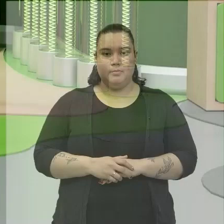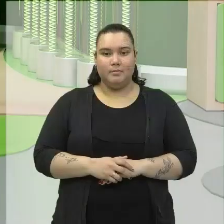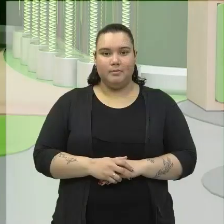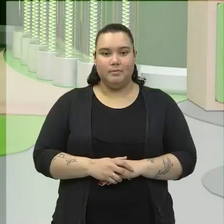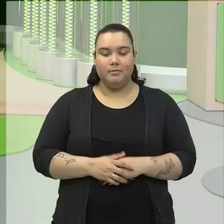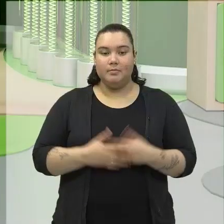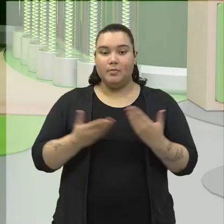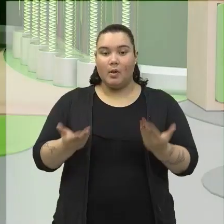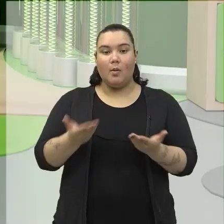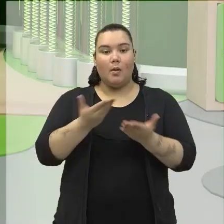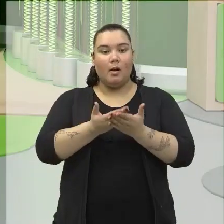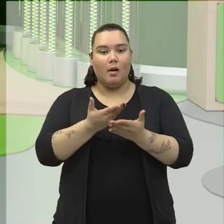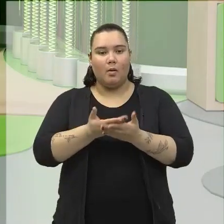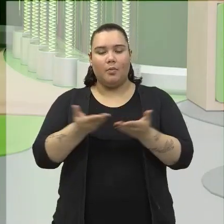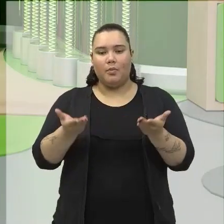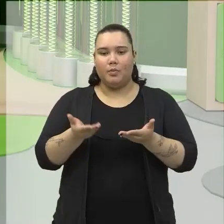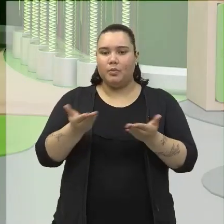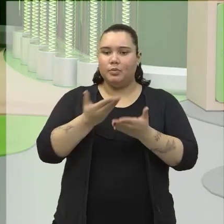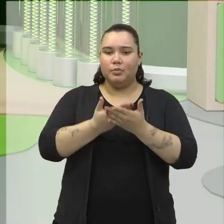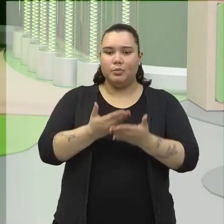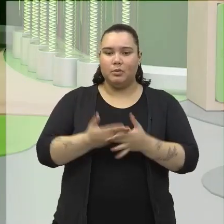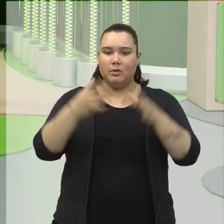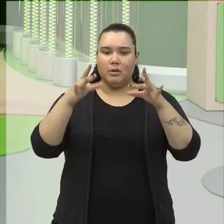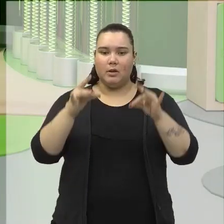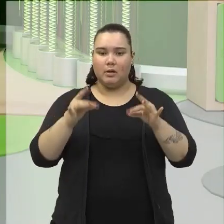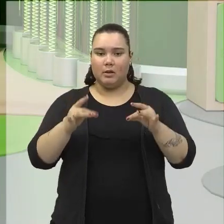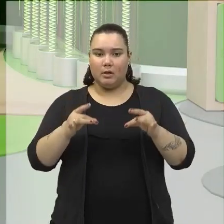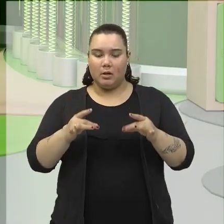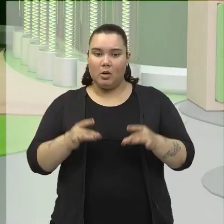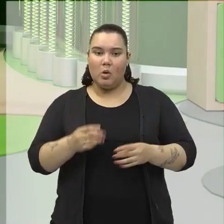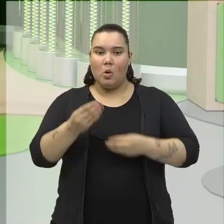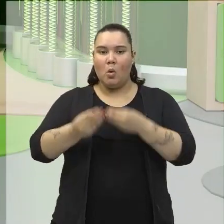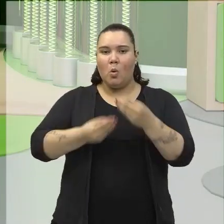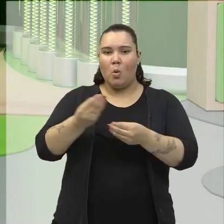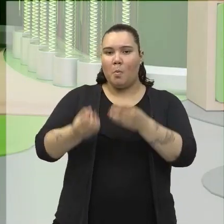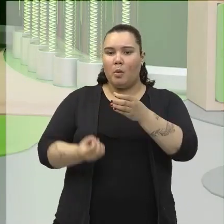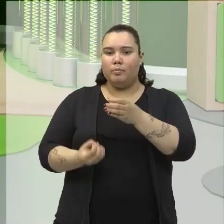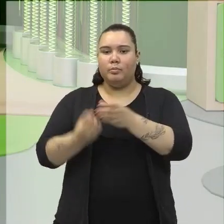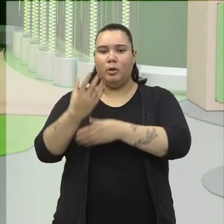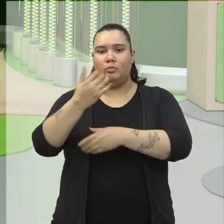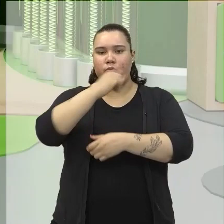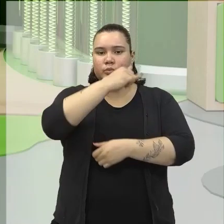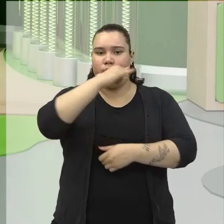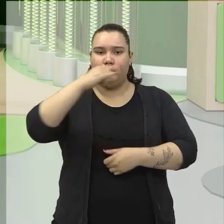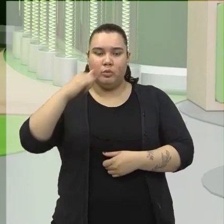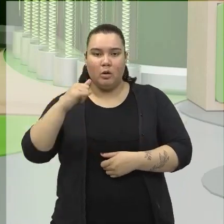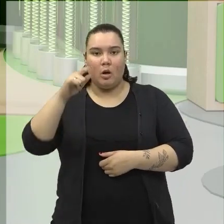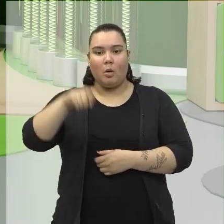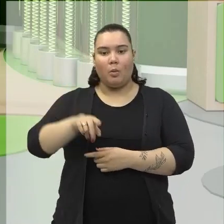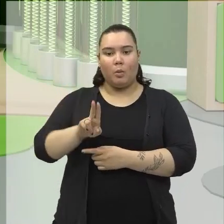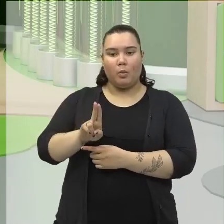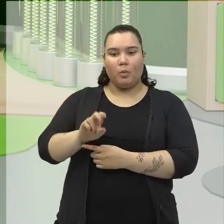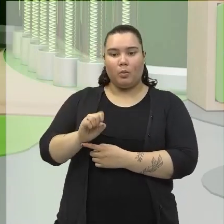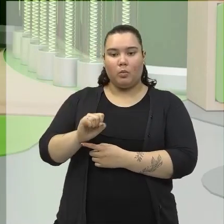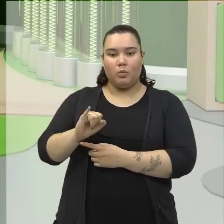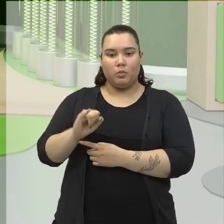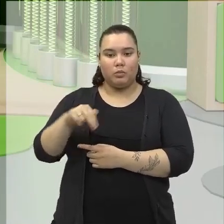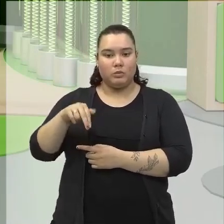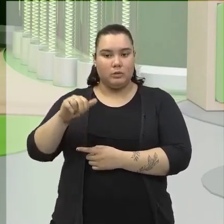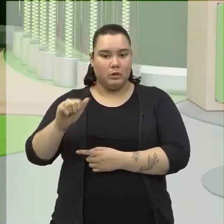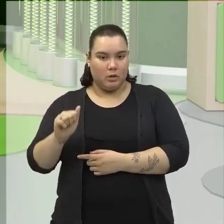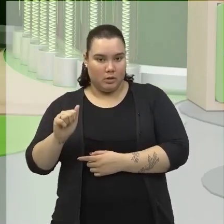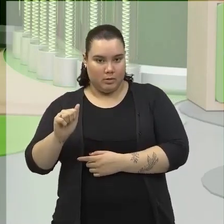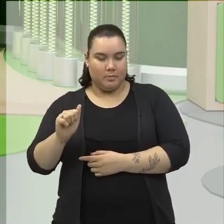E nessa aula a gente vai estudar um pouco mais sobre as fontes, de energia elétrica, no caso as usinas de energia elétrica. Então a gente